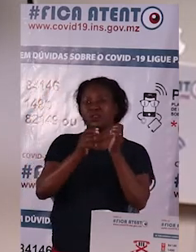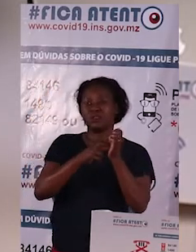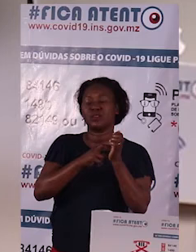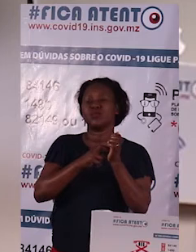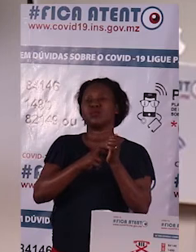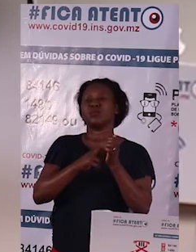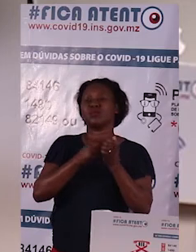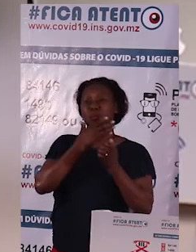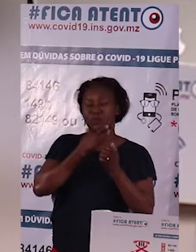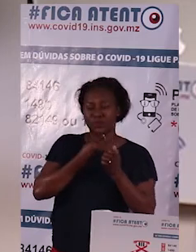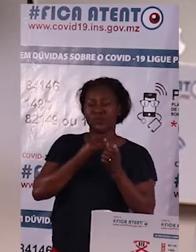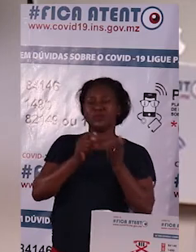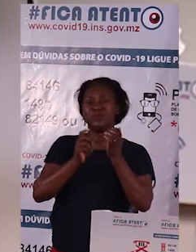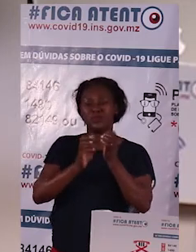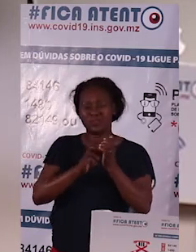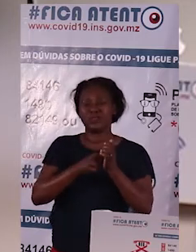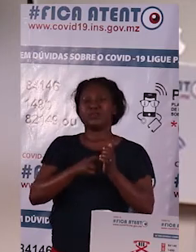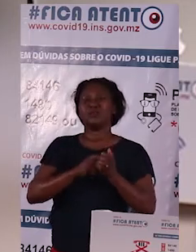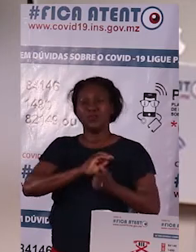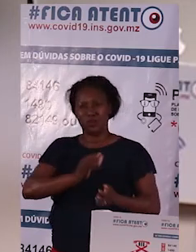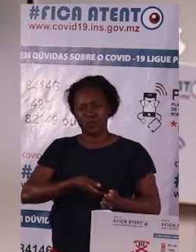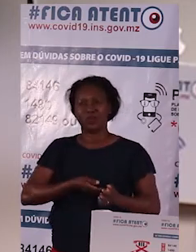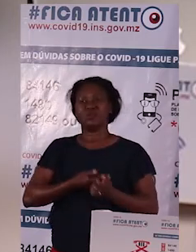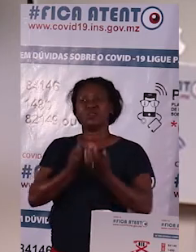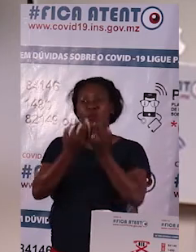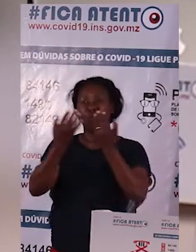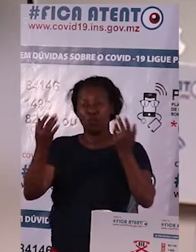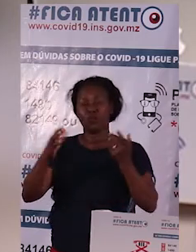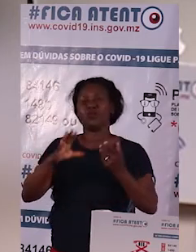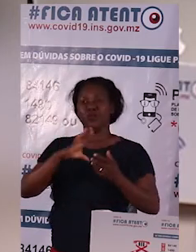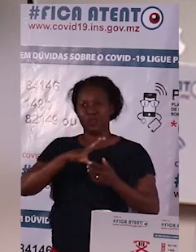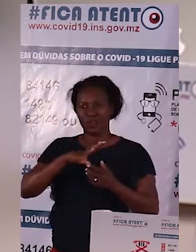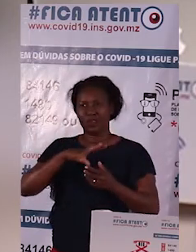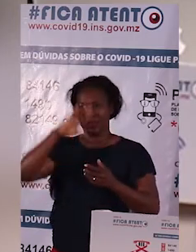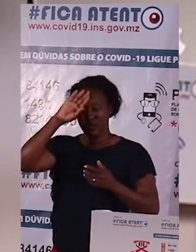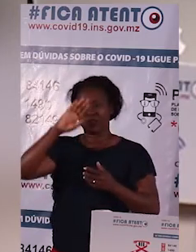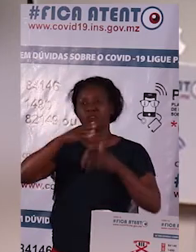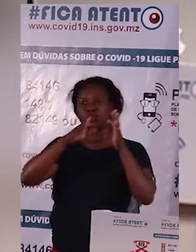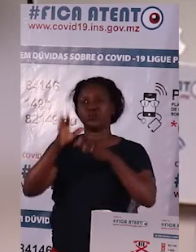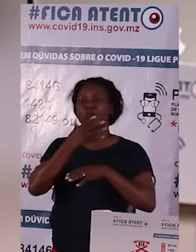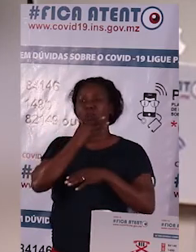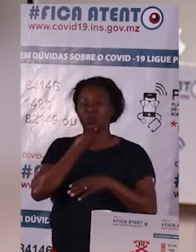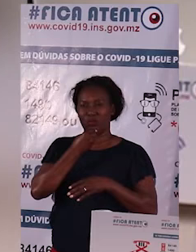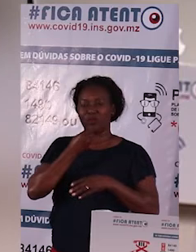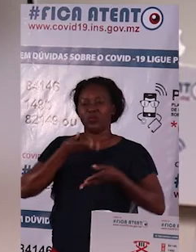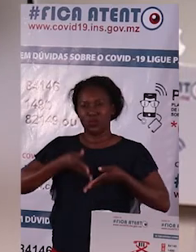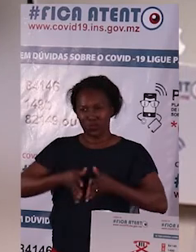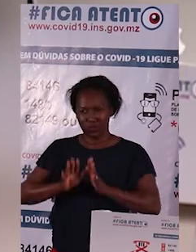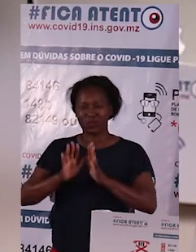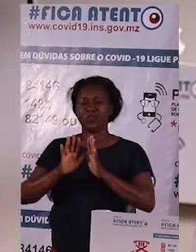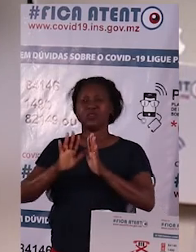cor-de-rosa. Portanto, a maior parte dos nossos casos são indivíduos de sexo masculino. A nacionalidade, no